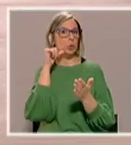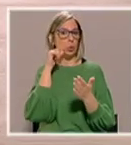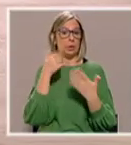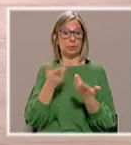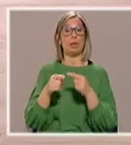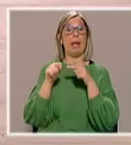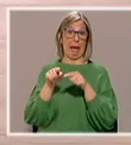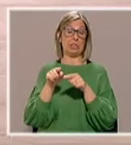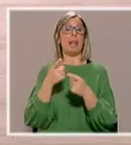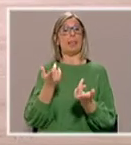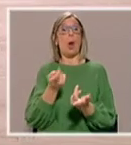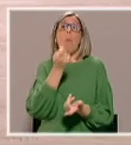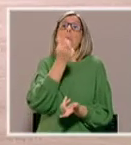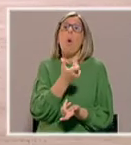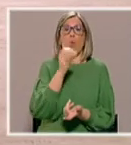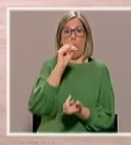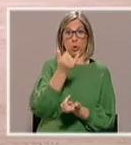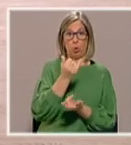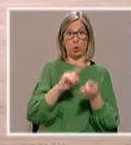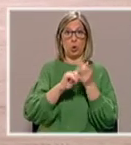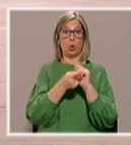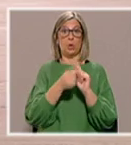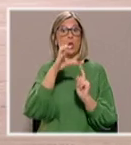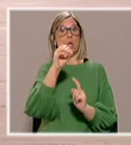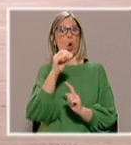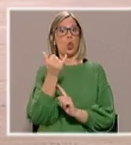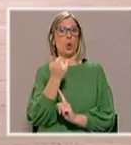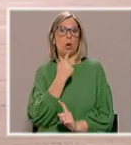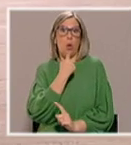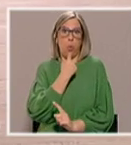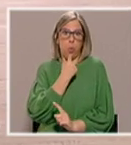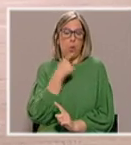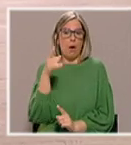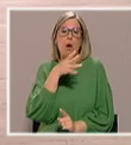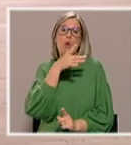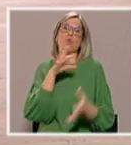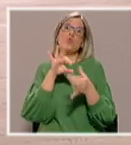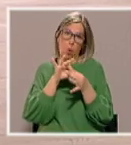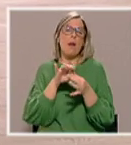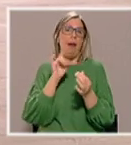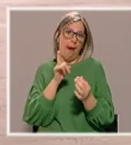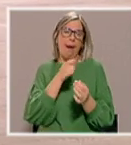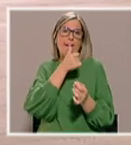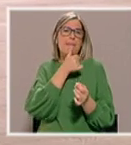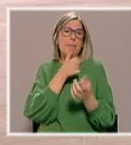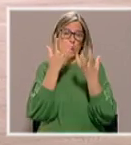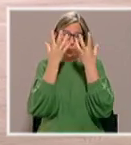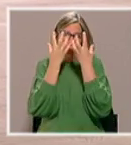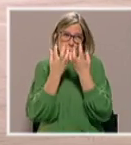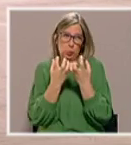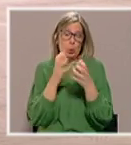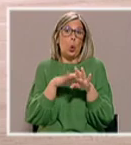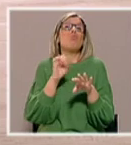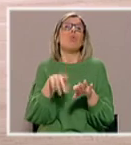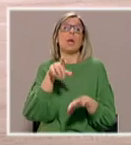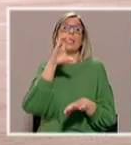oxigênio, tem pouco oxigênio e é rico em dióxido de carbono. É vermelho escuro, isto não está a querer funcionar, é vermelho escuro devido à